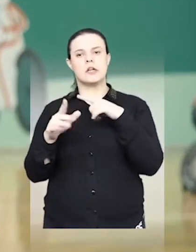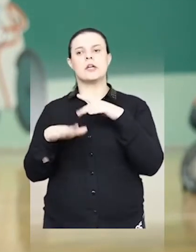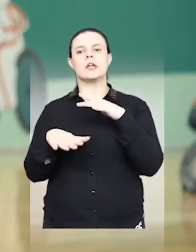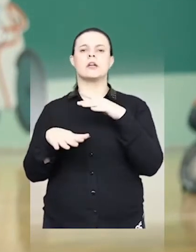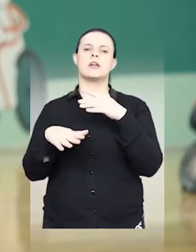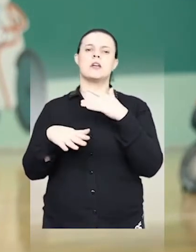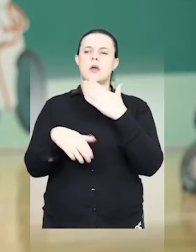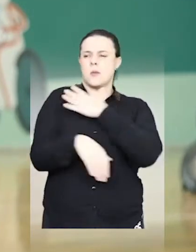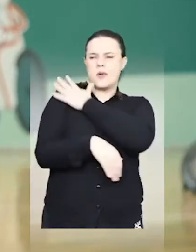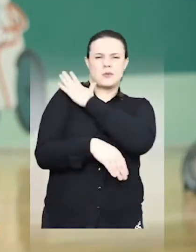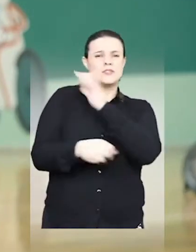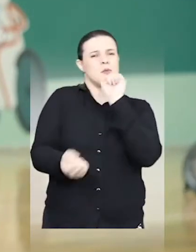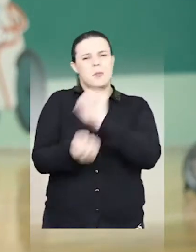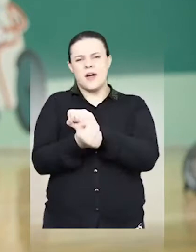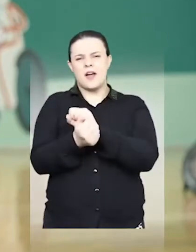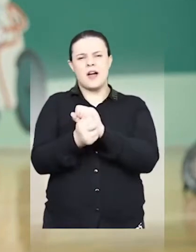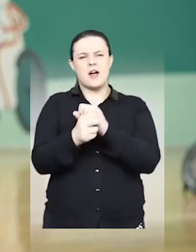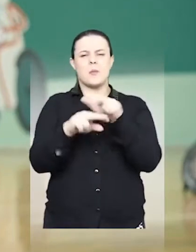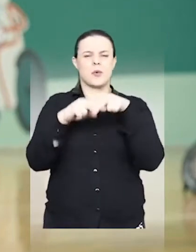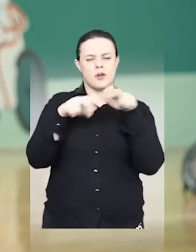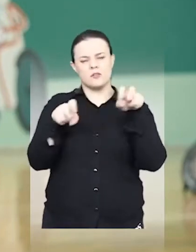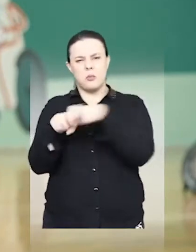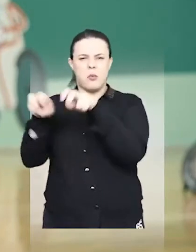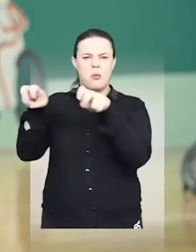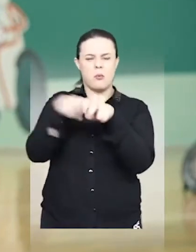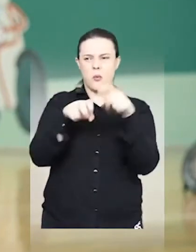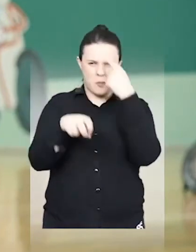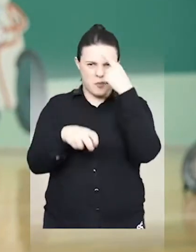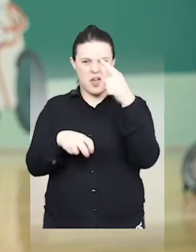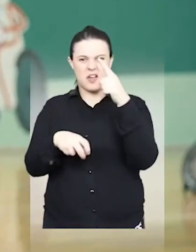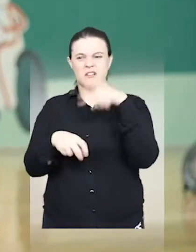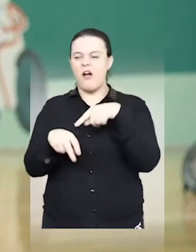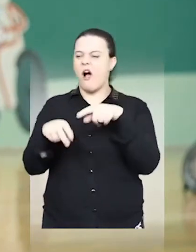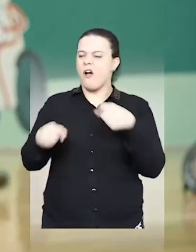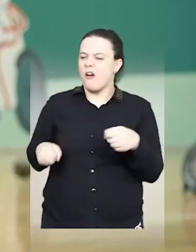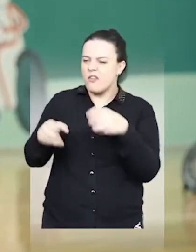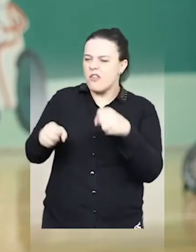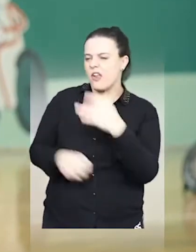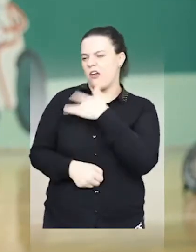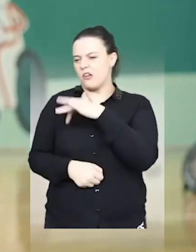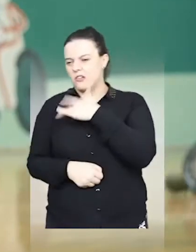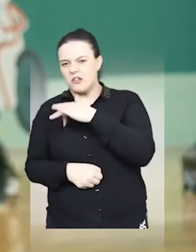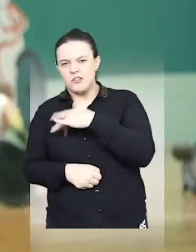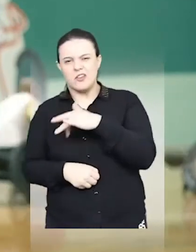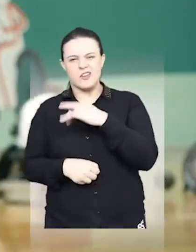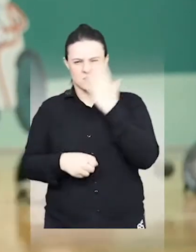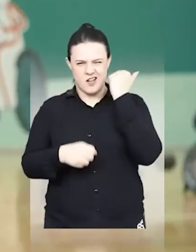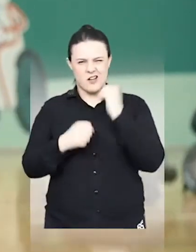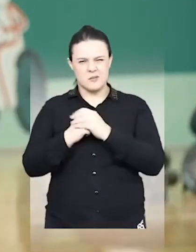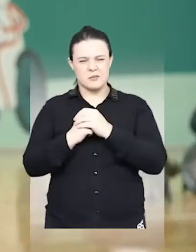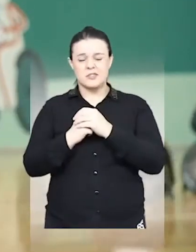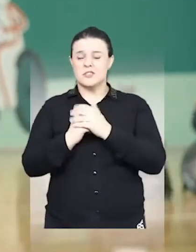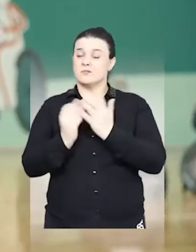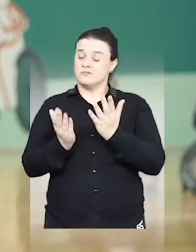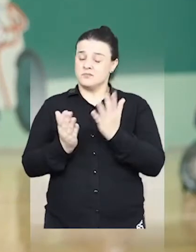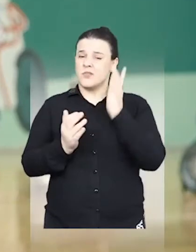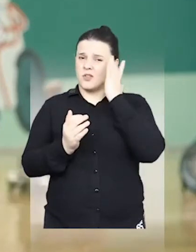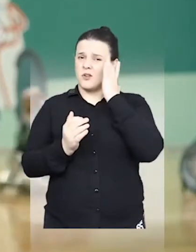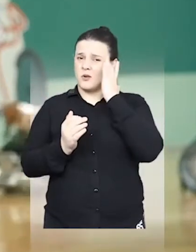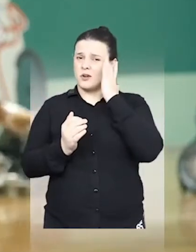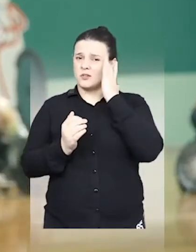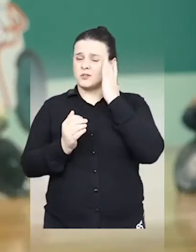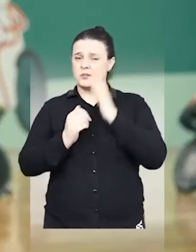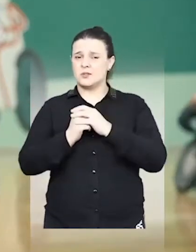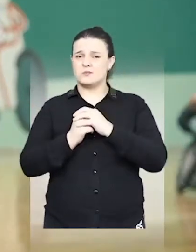né? Tirar esse preconceito e estereótipo de cadeirante, coitado, sabe? Então, eu